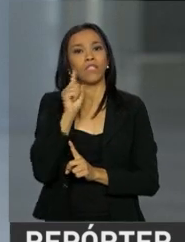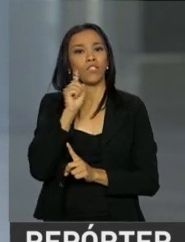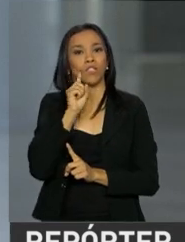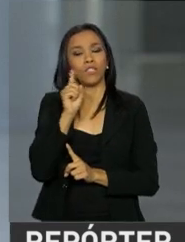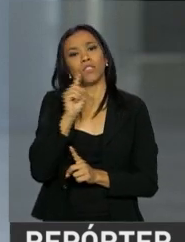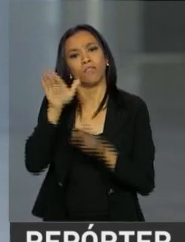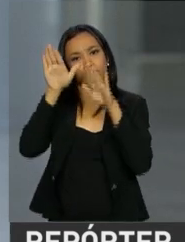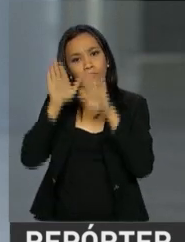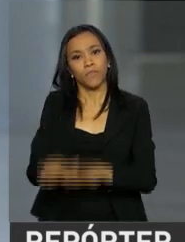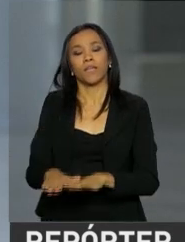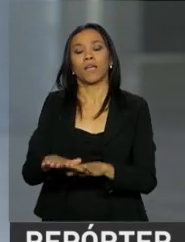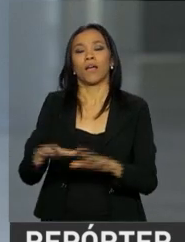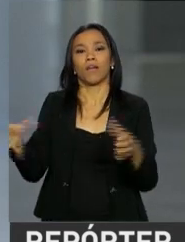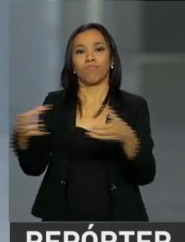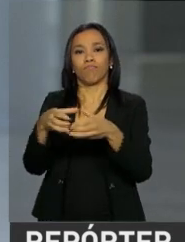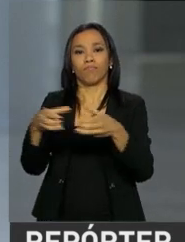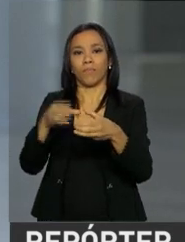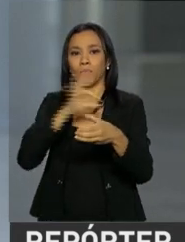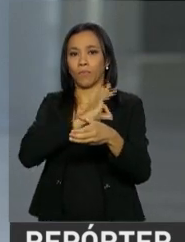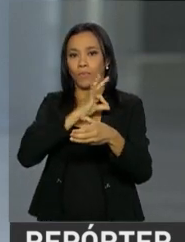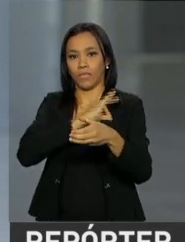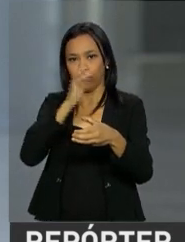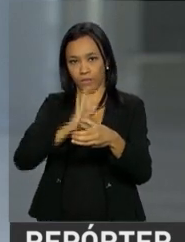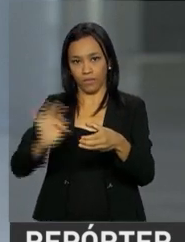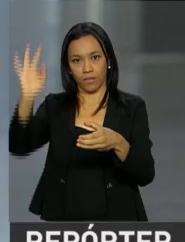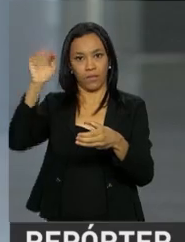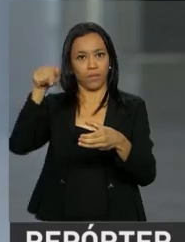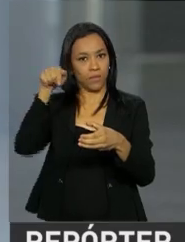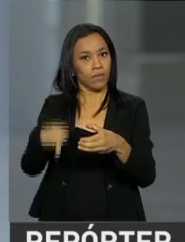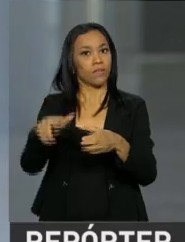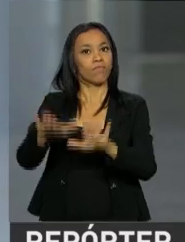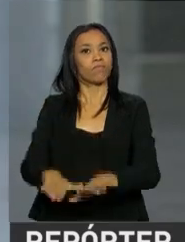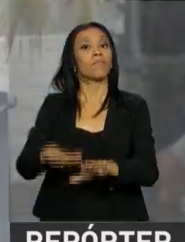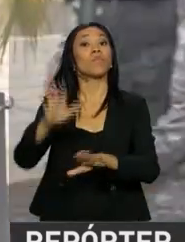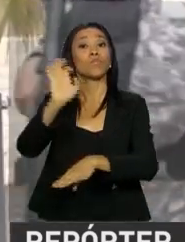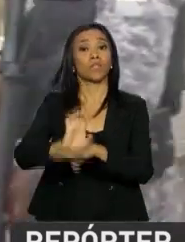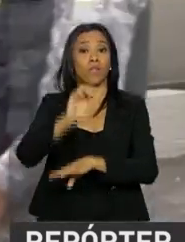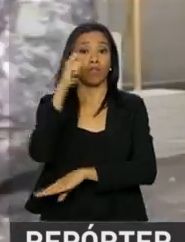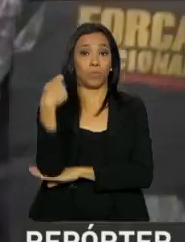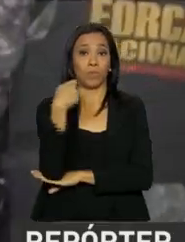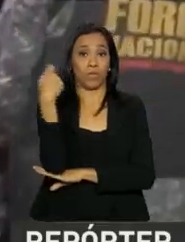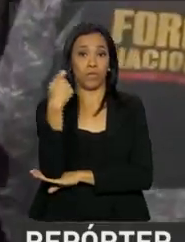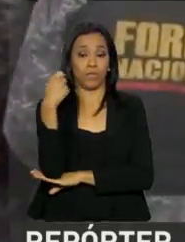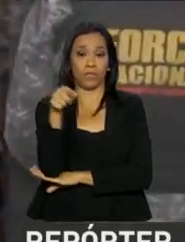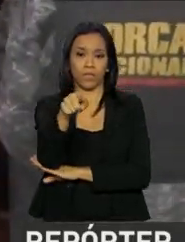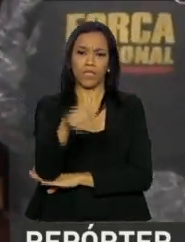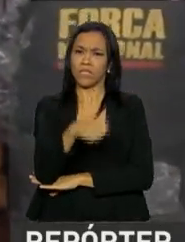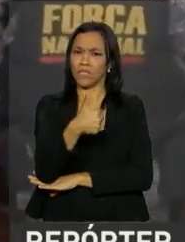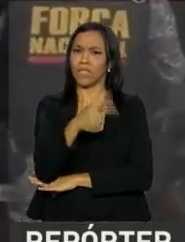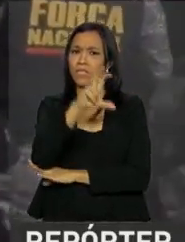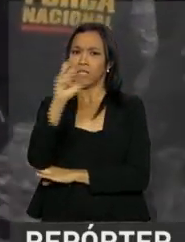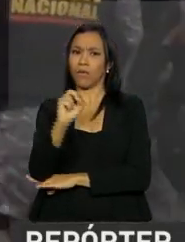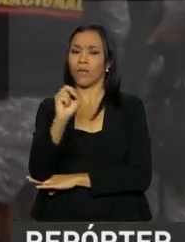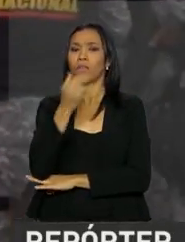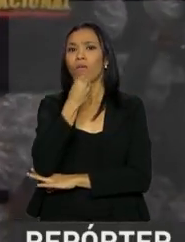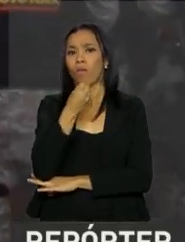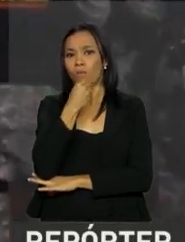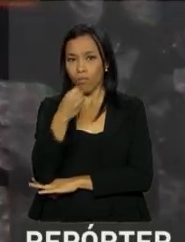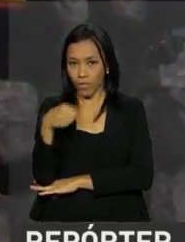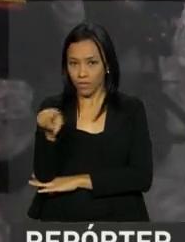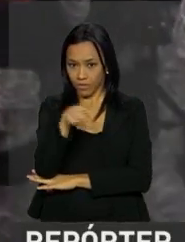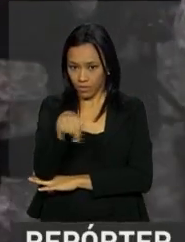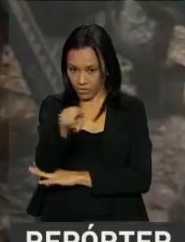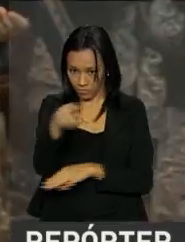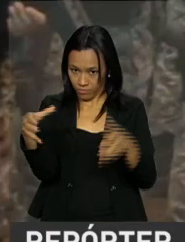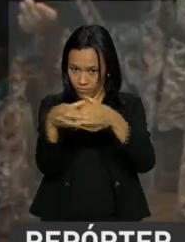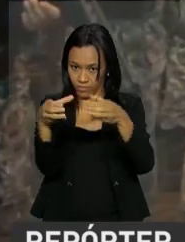permanência do efetivo da Força Nacional de Segurança Pública em Porto Alegre. Os 150 homens do efetivo da Força Nacional, eles